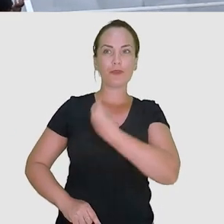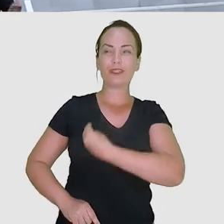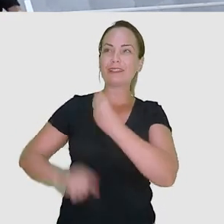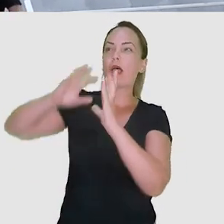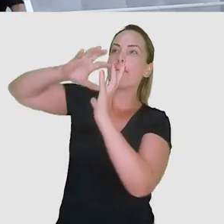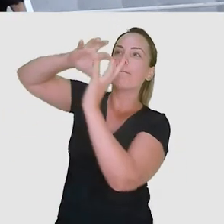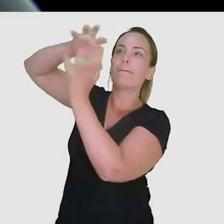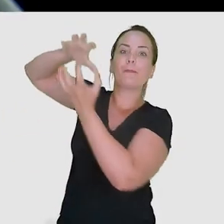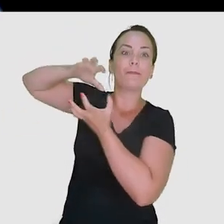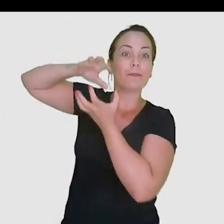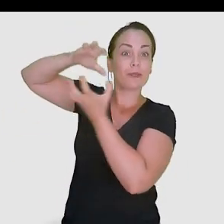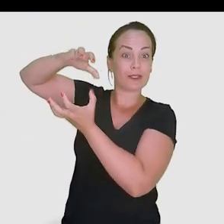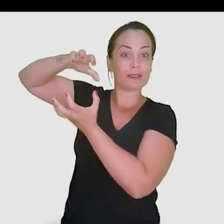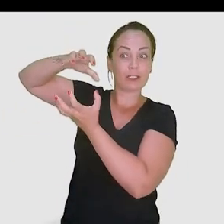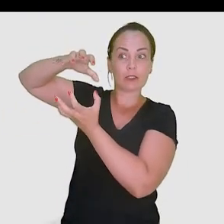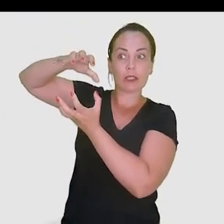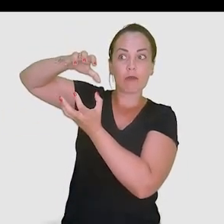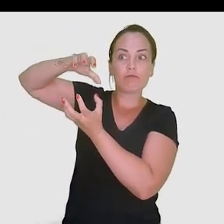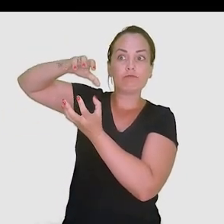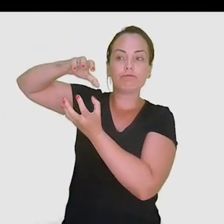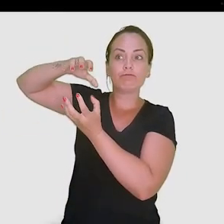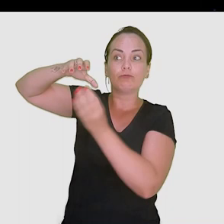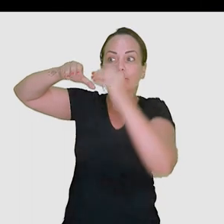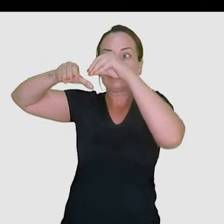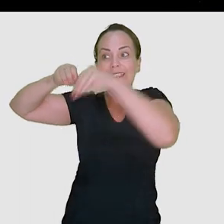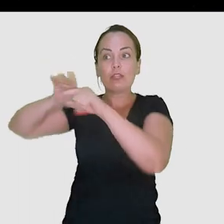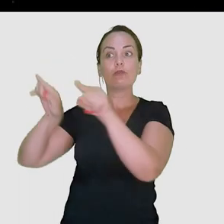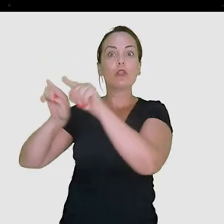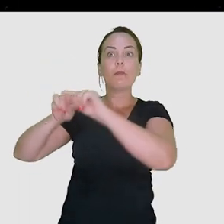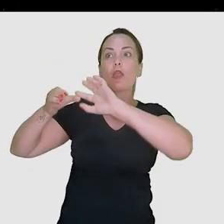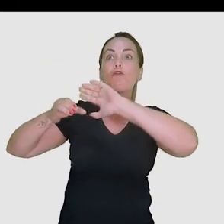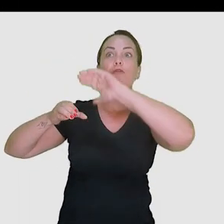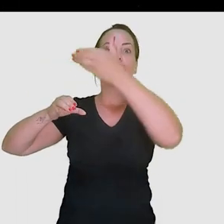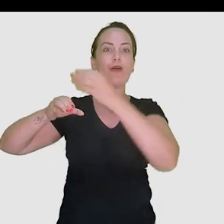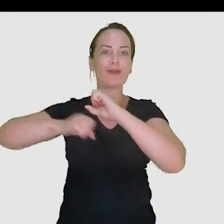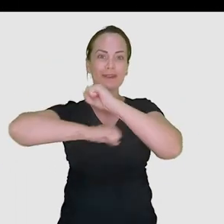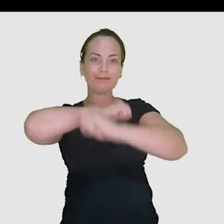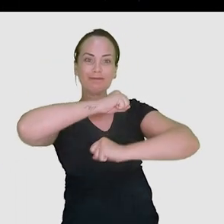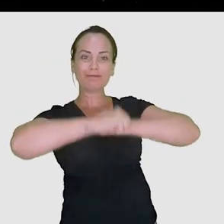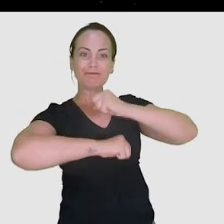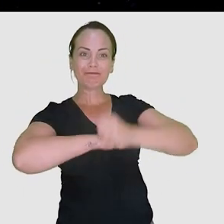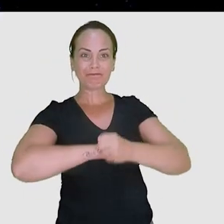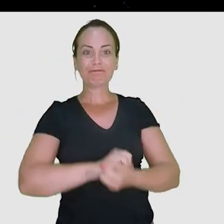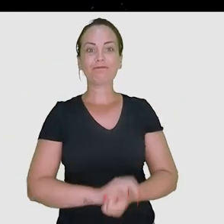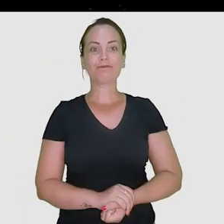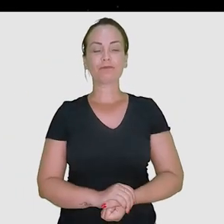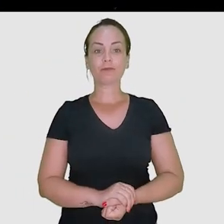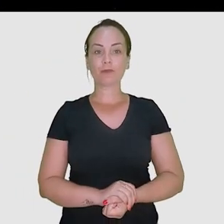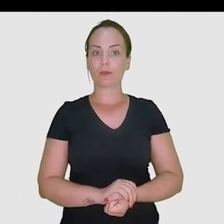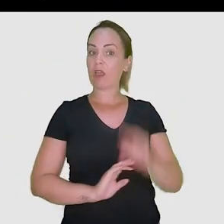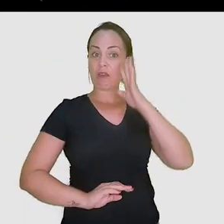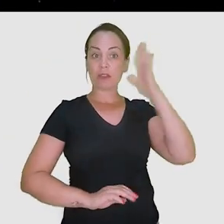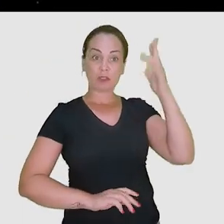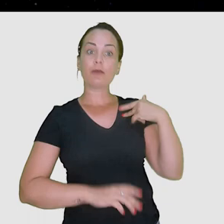do Sistema Solar. Essa mesma teoria permite o lançamento de satélites artificiais que sustentam as